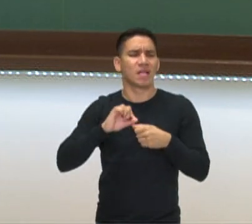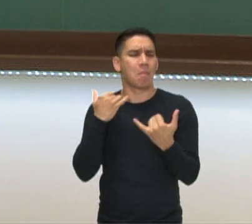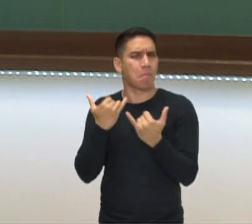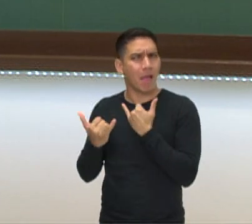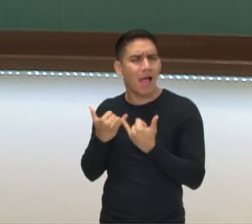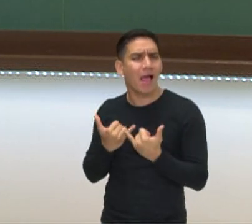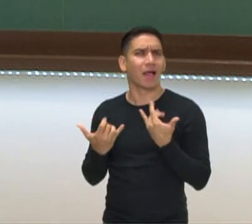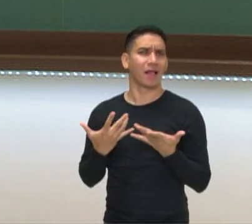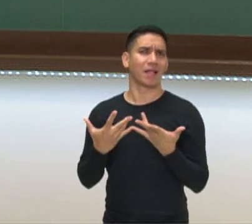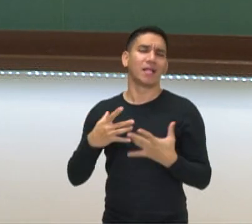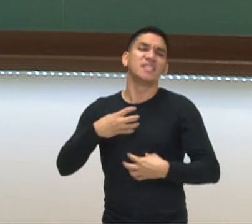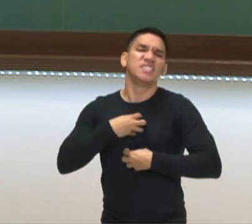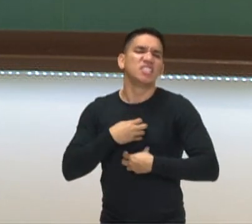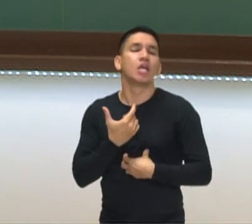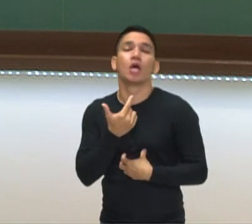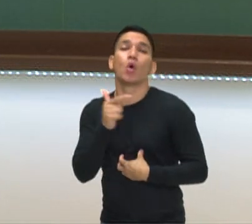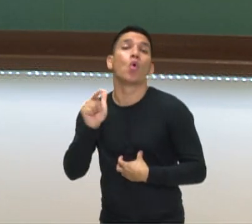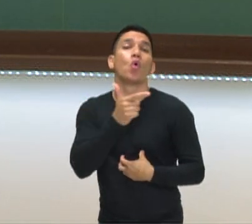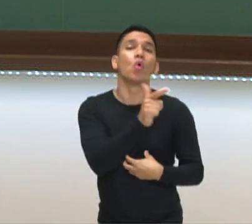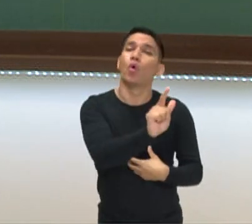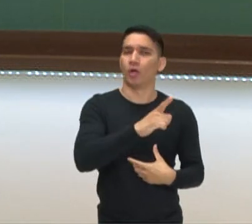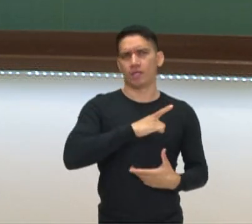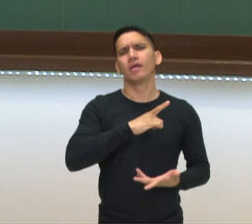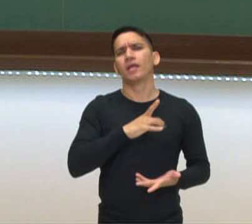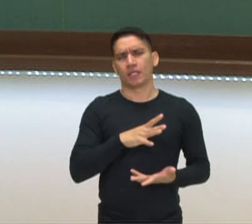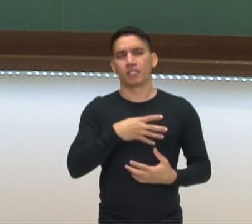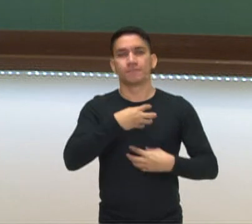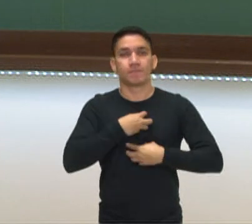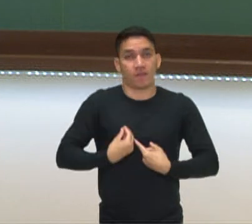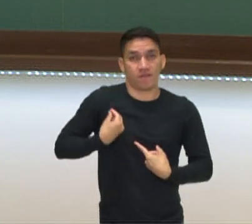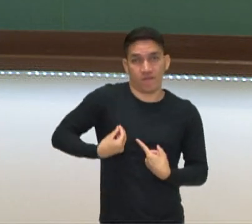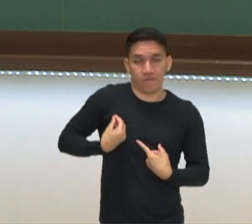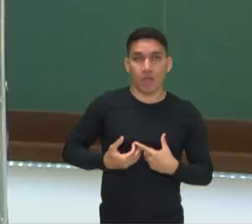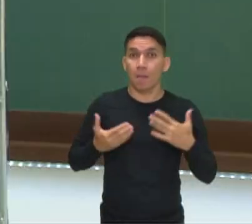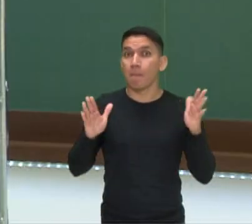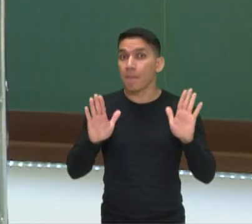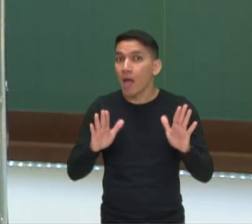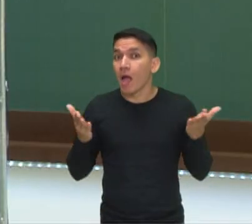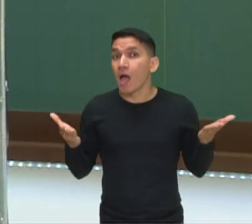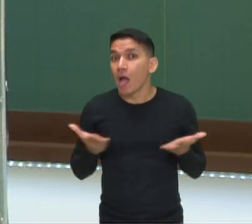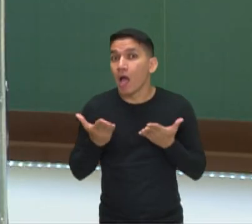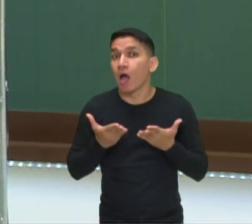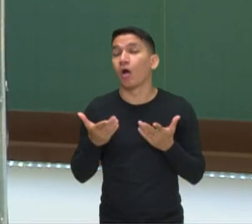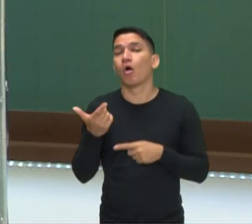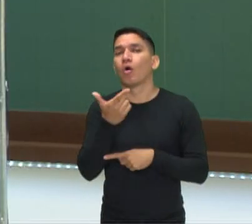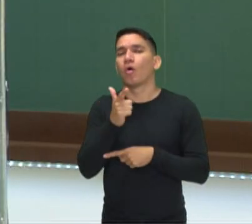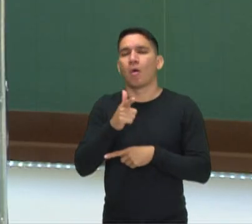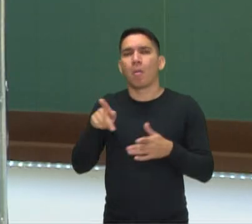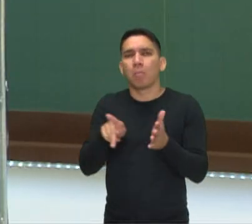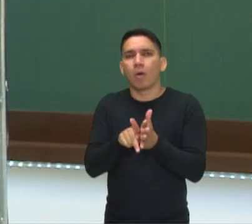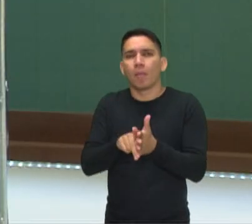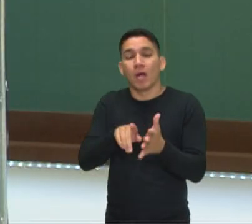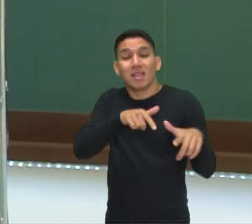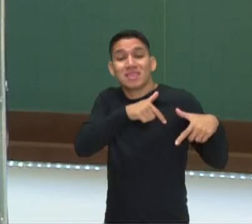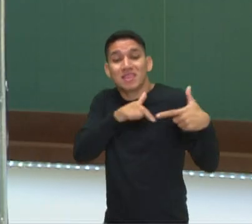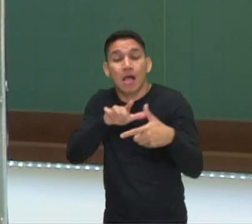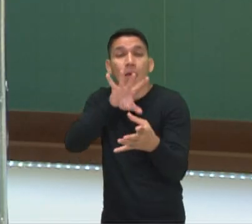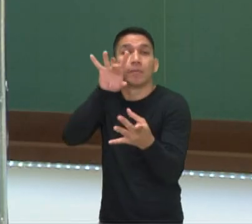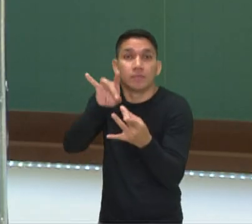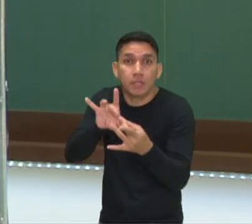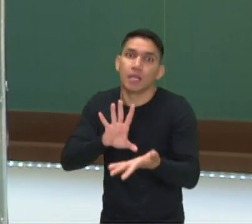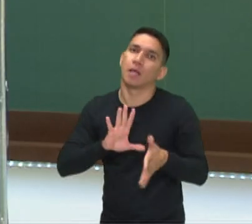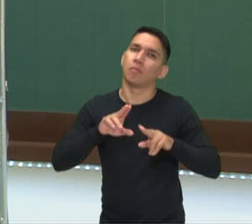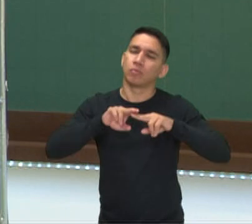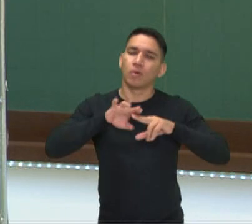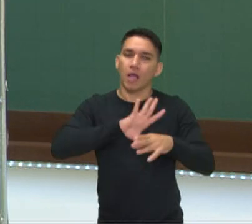Tem uma outra forma de viver e de produzir. E agora a gente chega num trabalho especializado. Então, dentro de uma